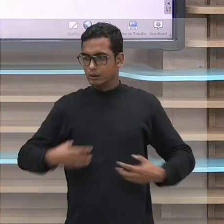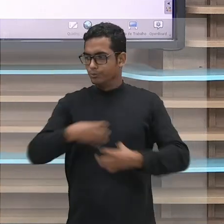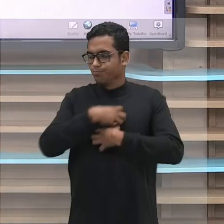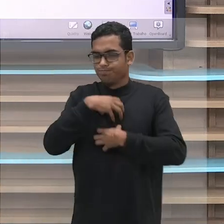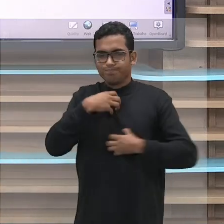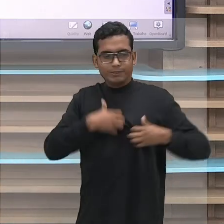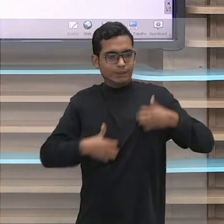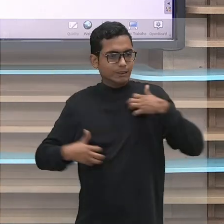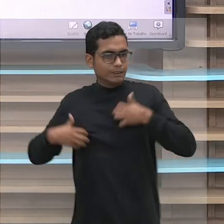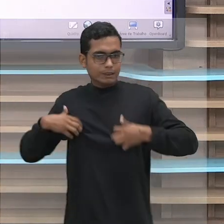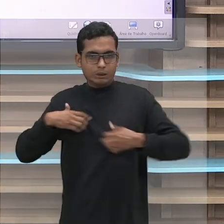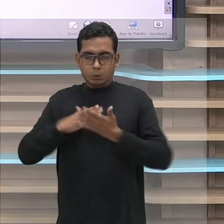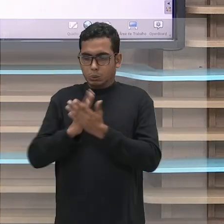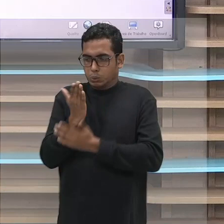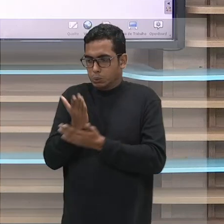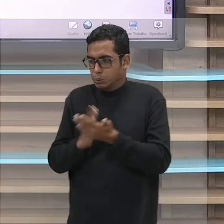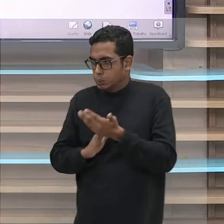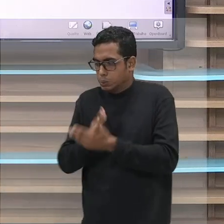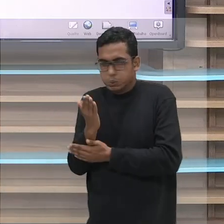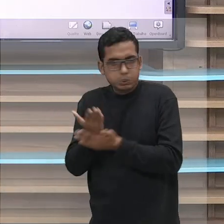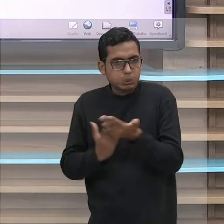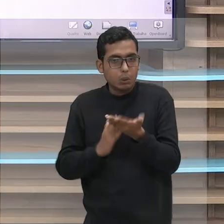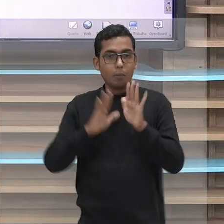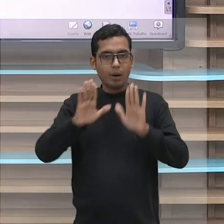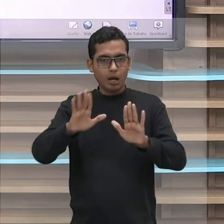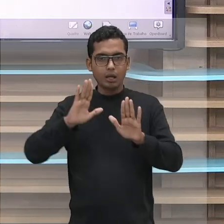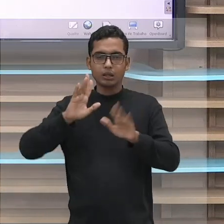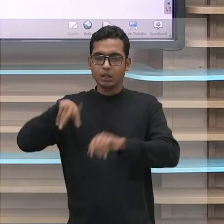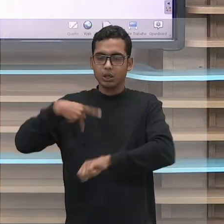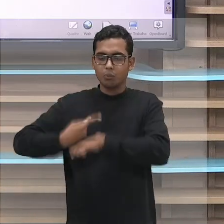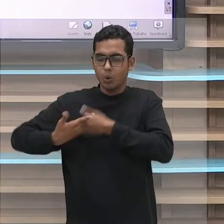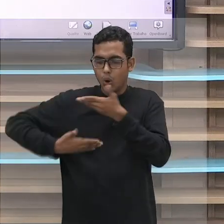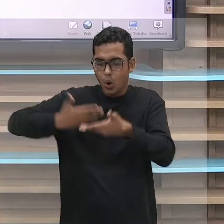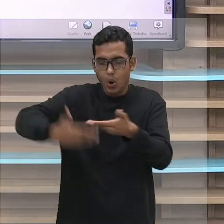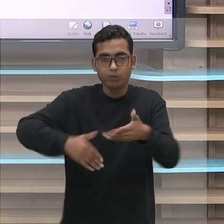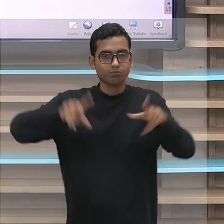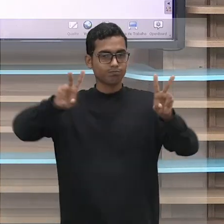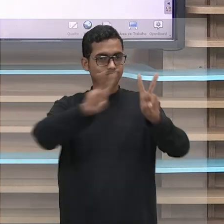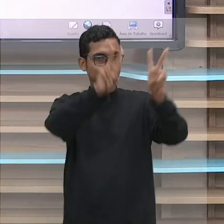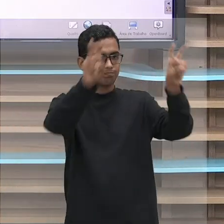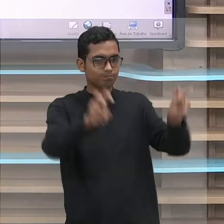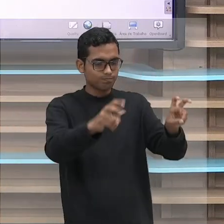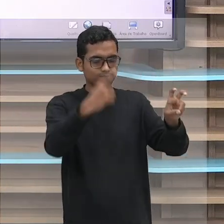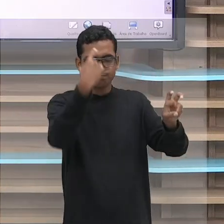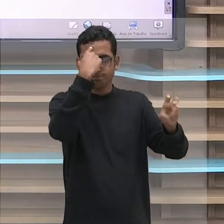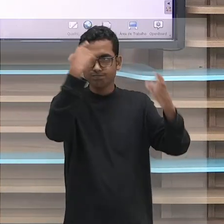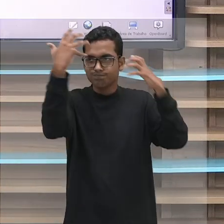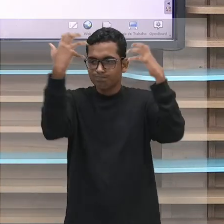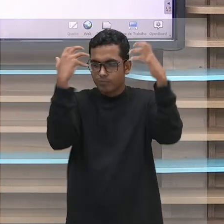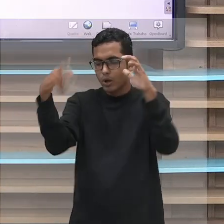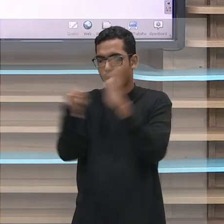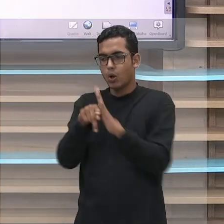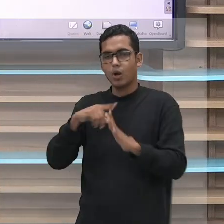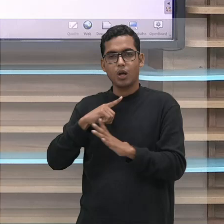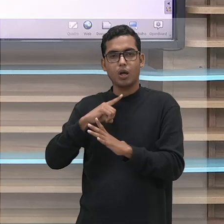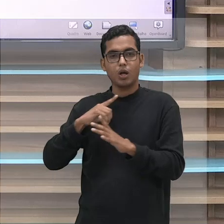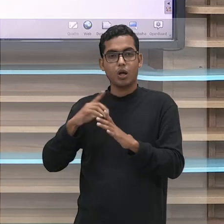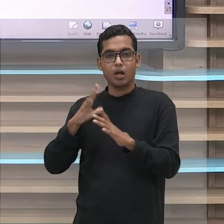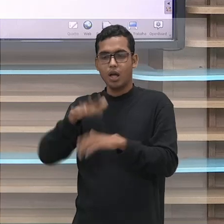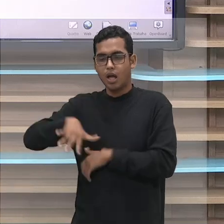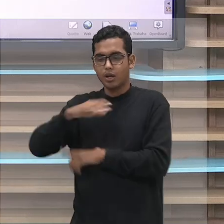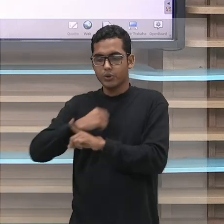Mas ele começa a falar, né, de assuntos que estão perturbando a sociedade, a questão